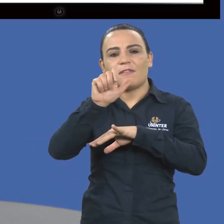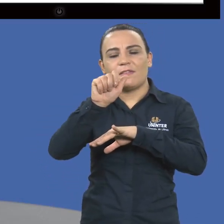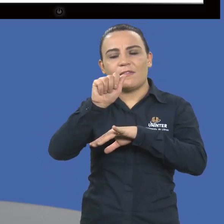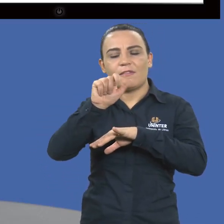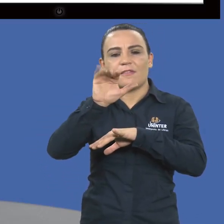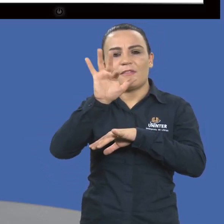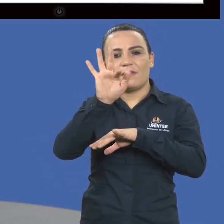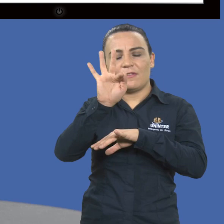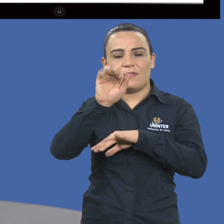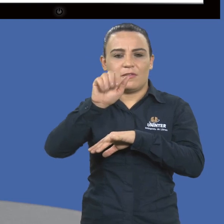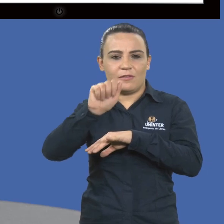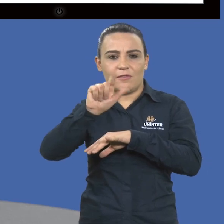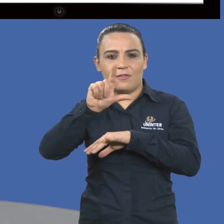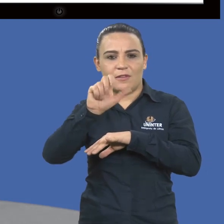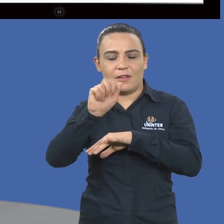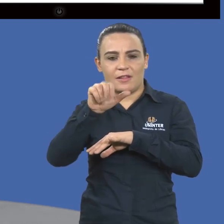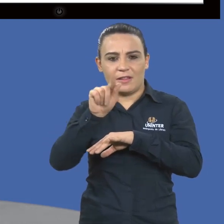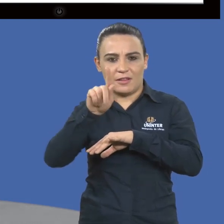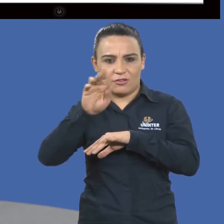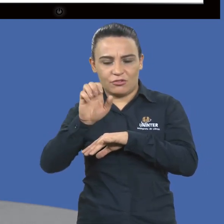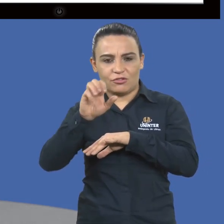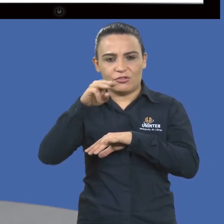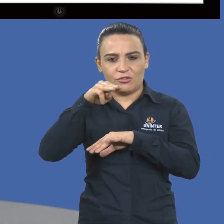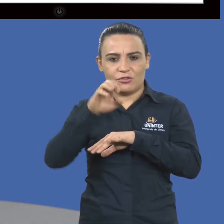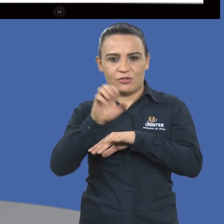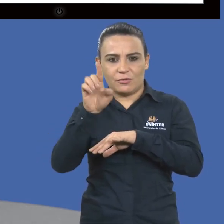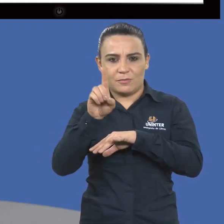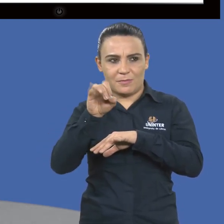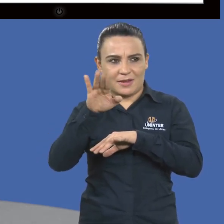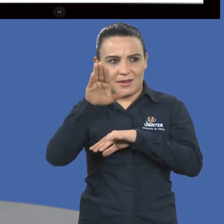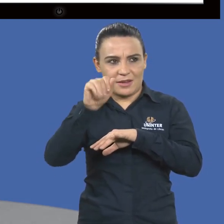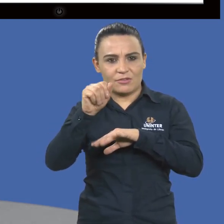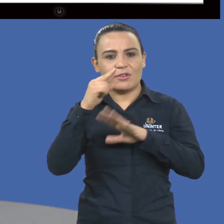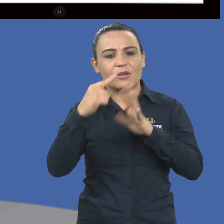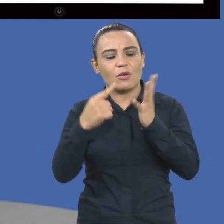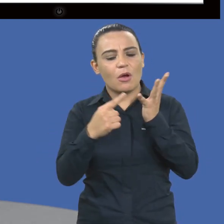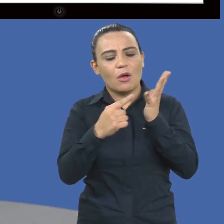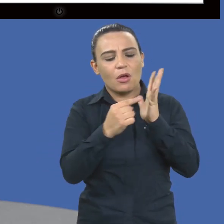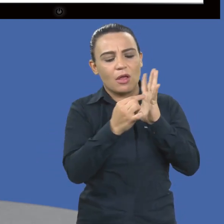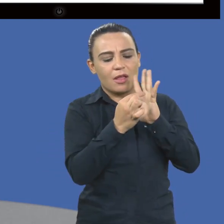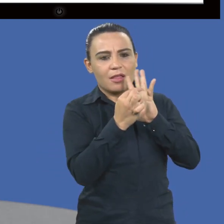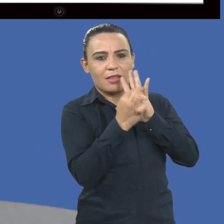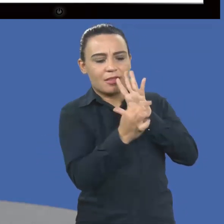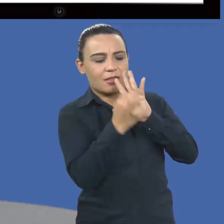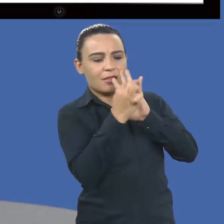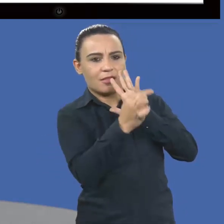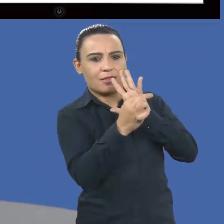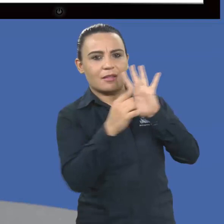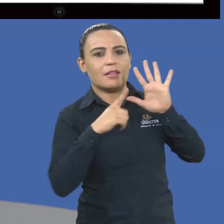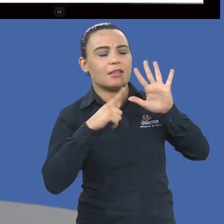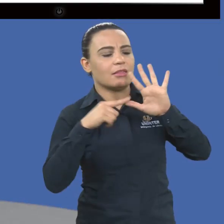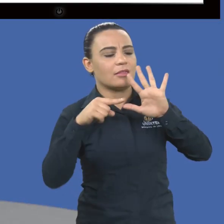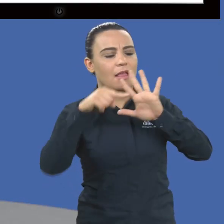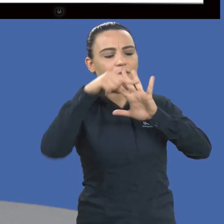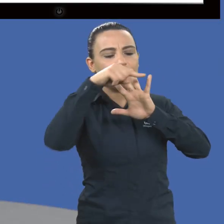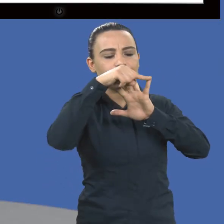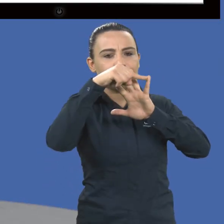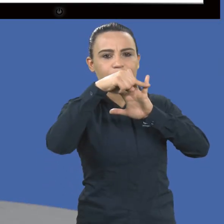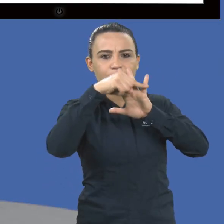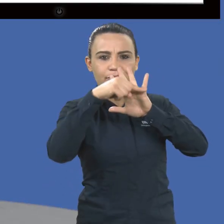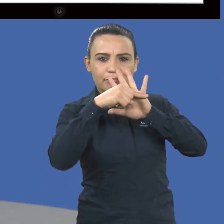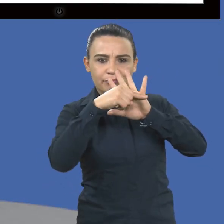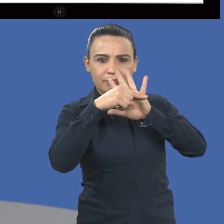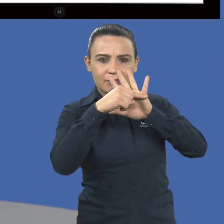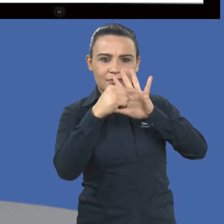falange média, vai levar a clinodactilia e vai levar ao outro